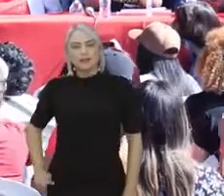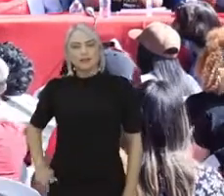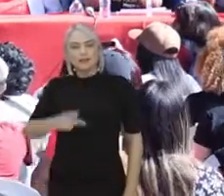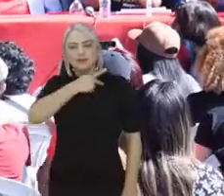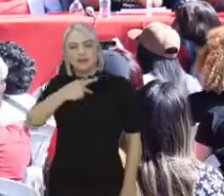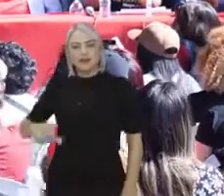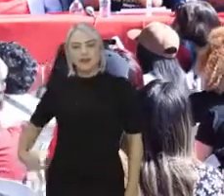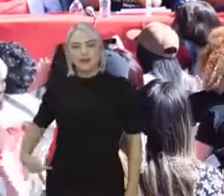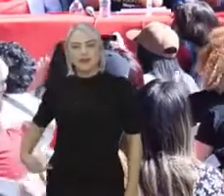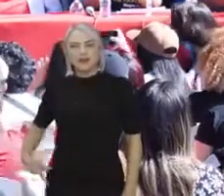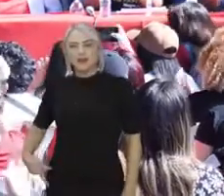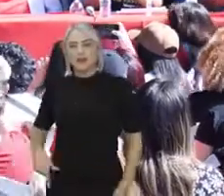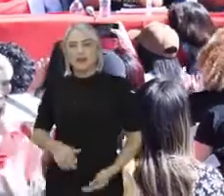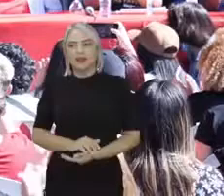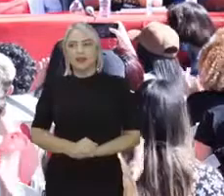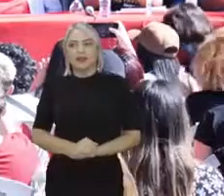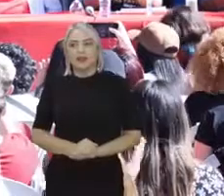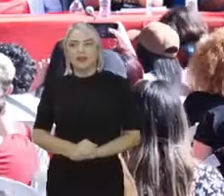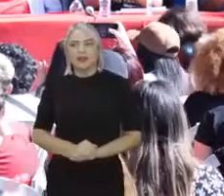que ela merece, né?